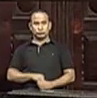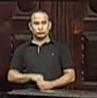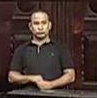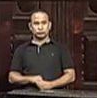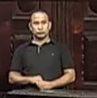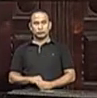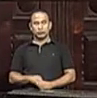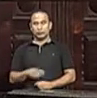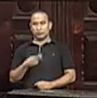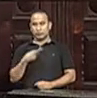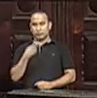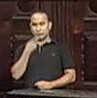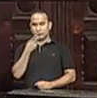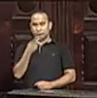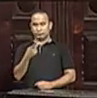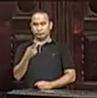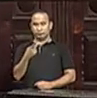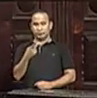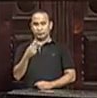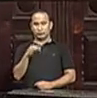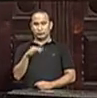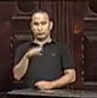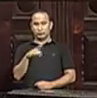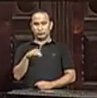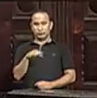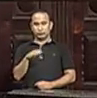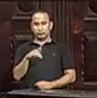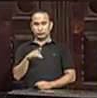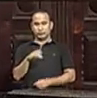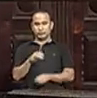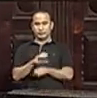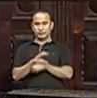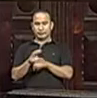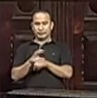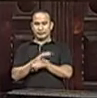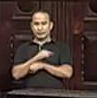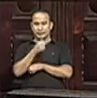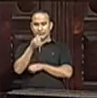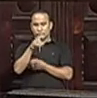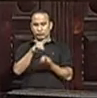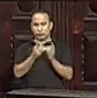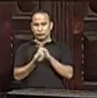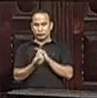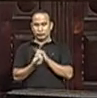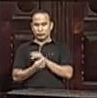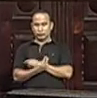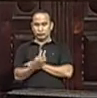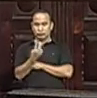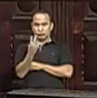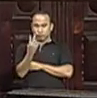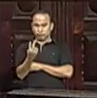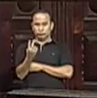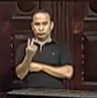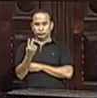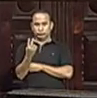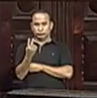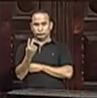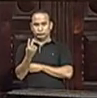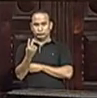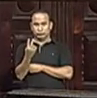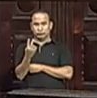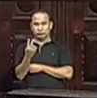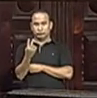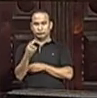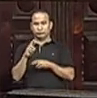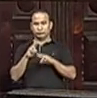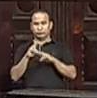da inconstitucionalidade, 7 contra e 2